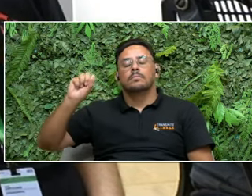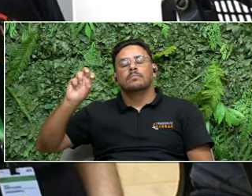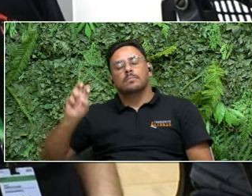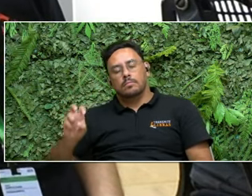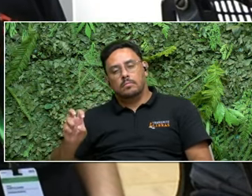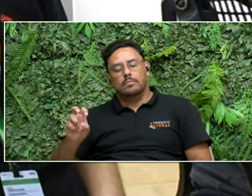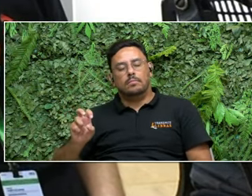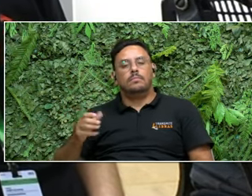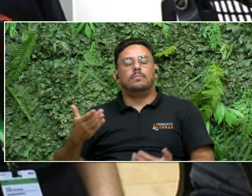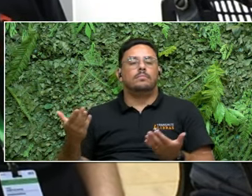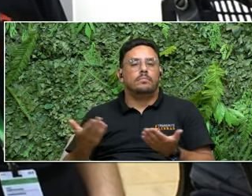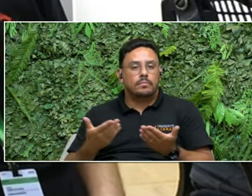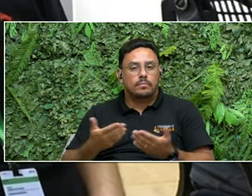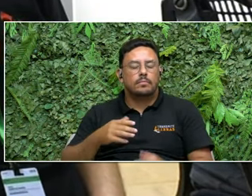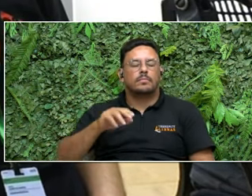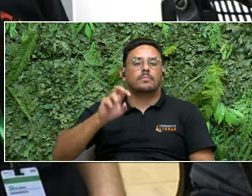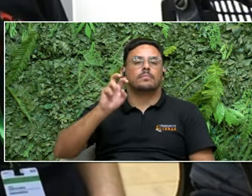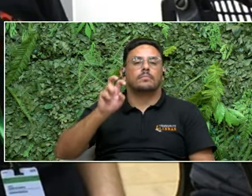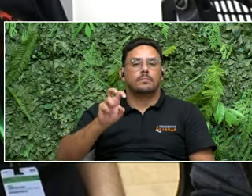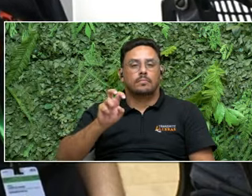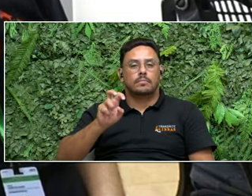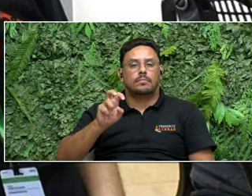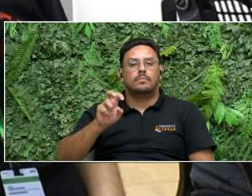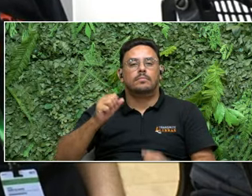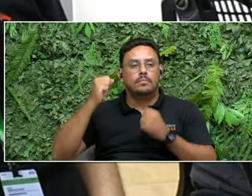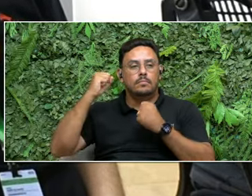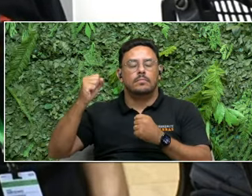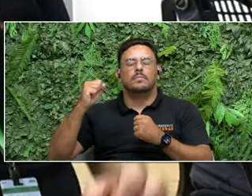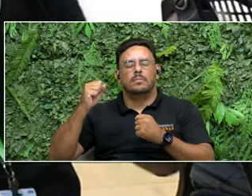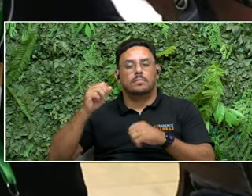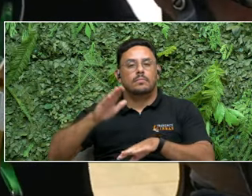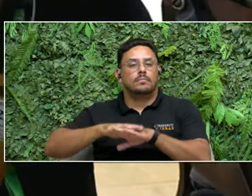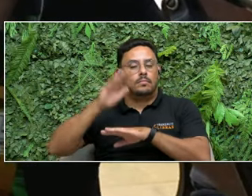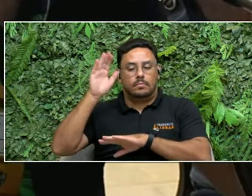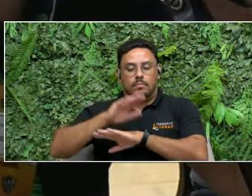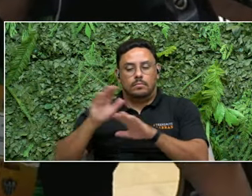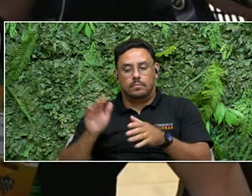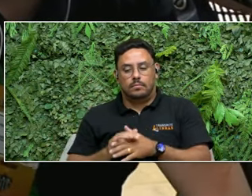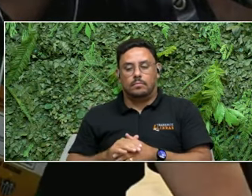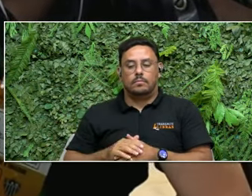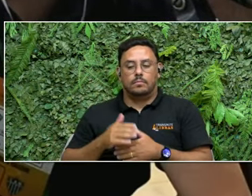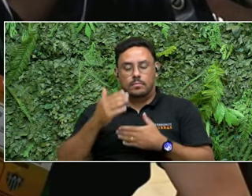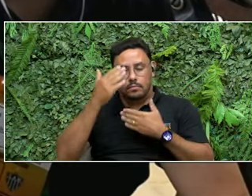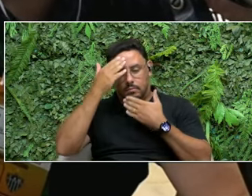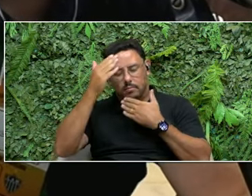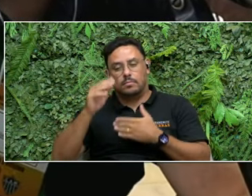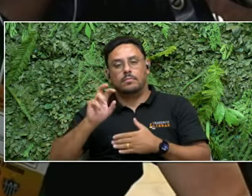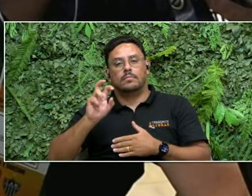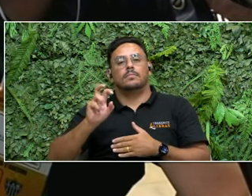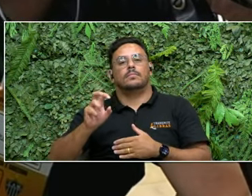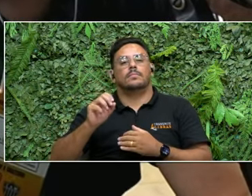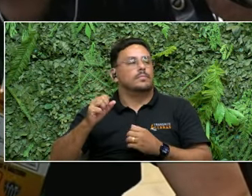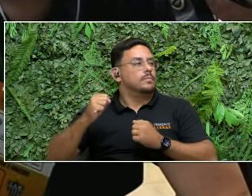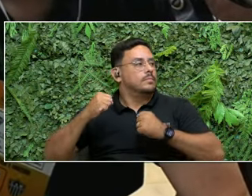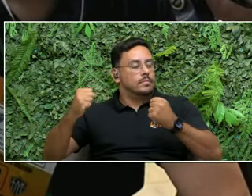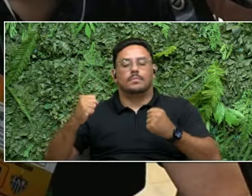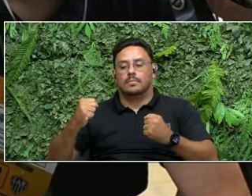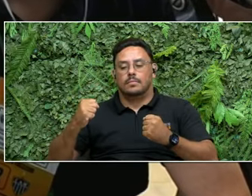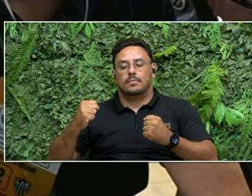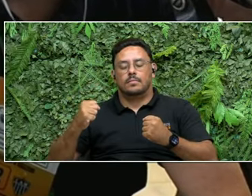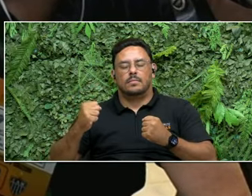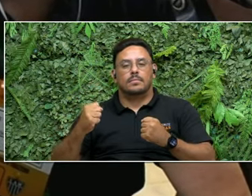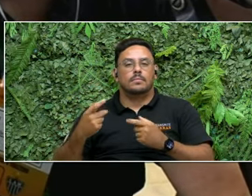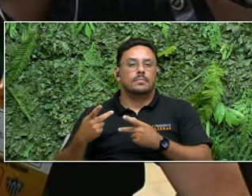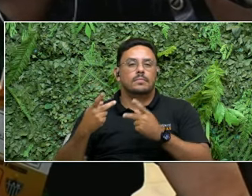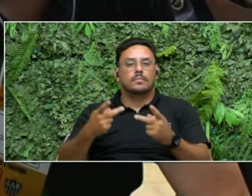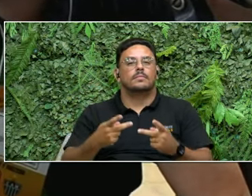então deu recorde de público por cinco torcedores de diferenças apenas viu Obrigado a esses cinco guerreiros que vieram Eita